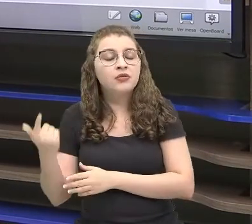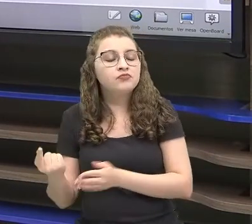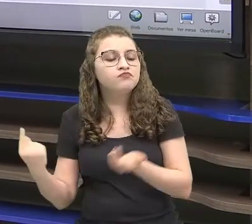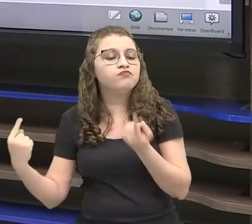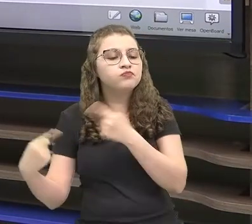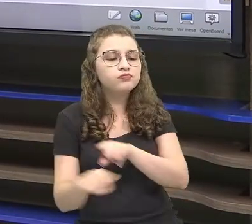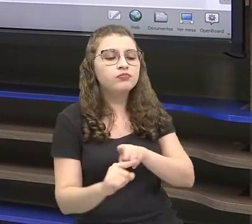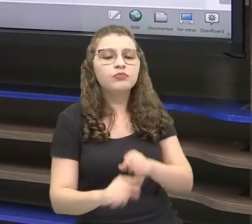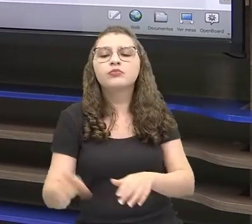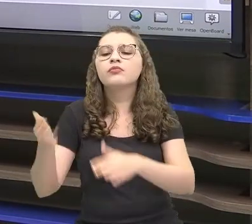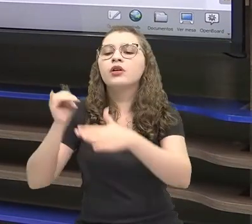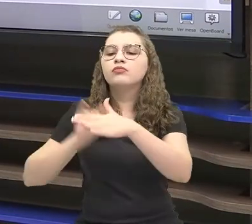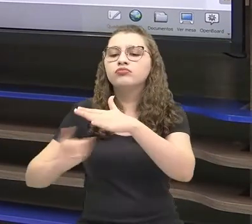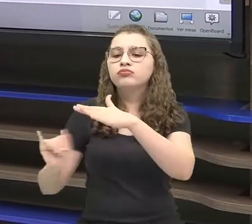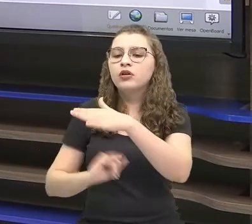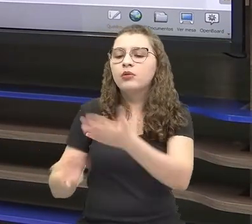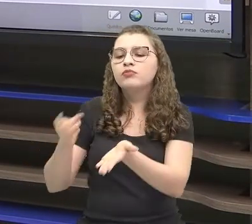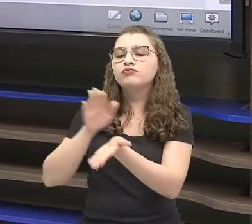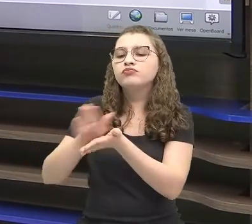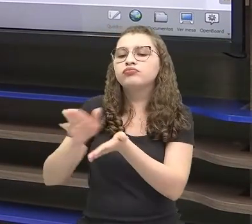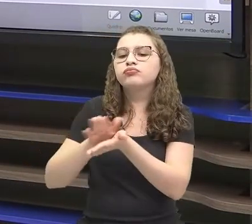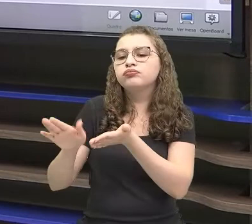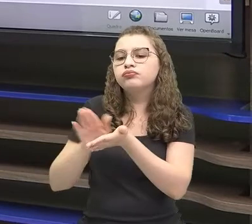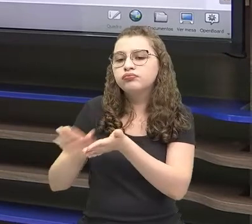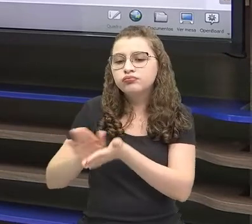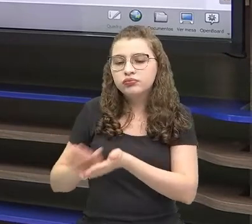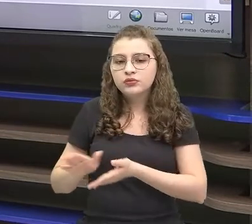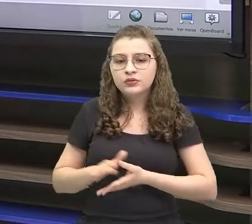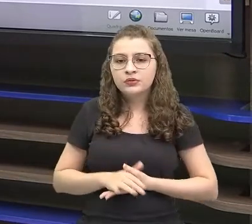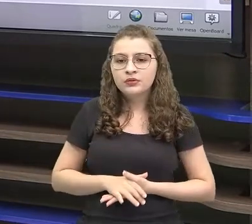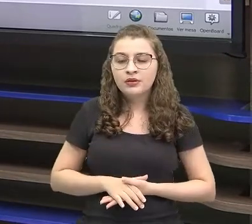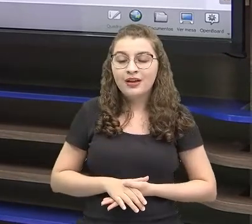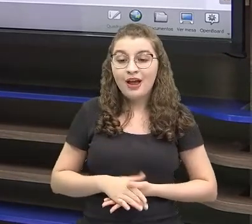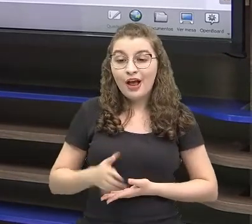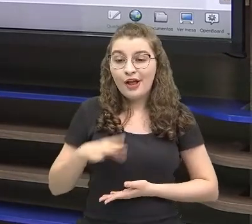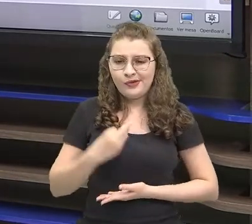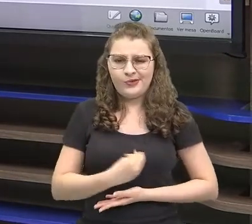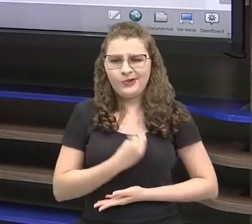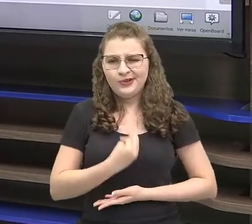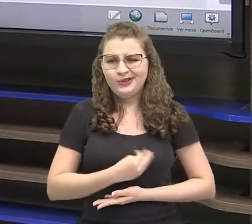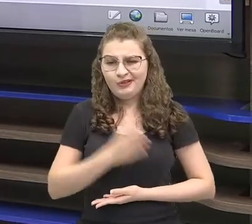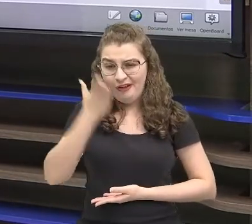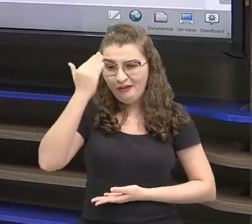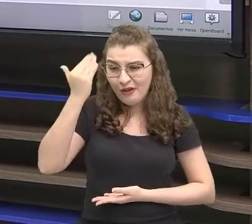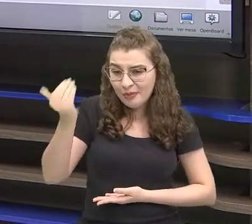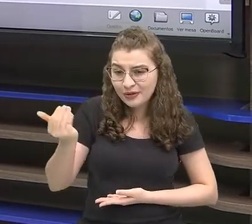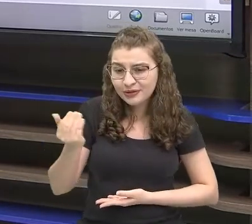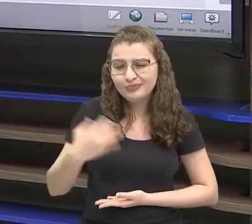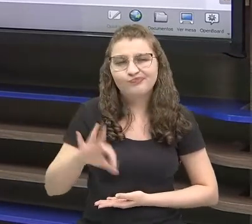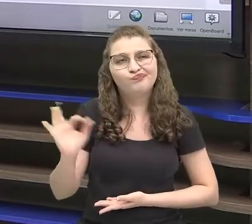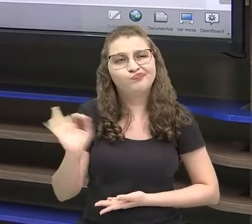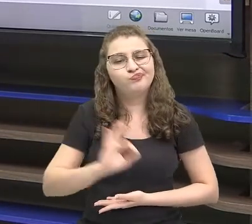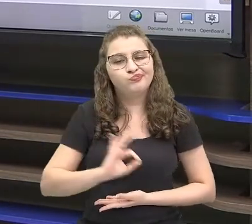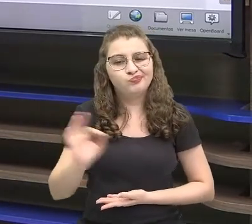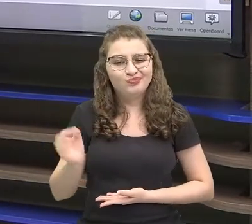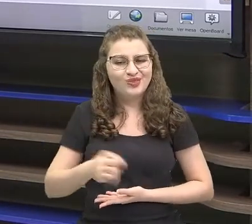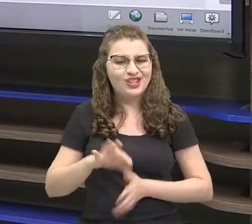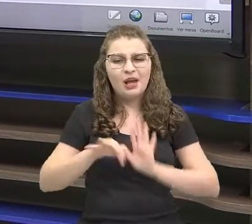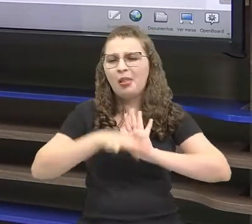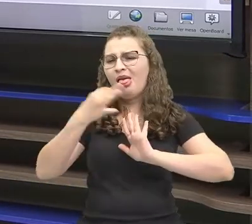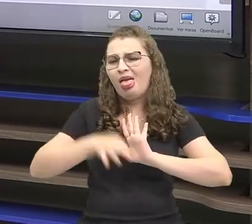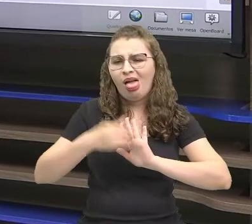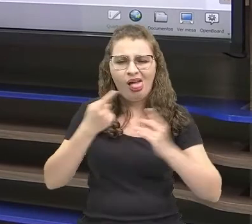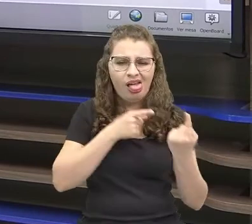ele, quando vivo, ele nunca obteve ali o sucesso de crítica. As pessoas criticavam muito ele porque